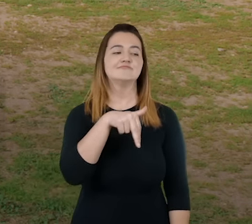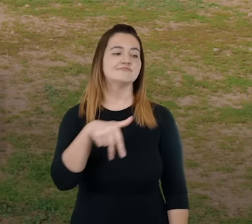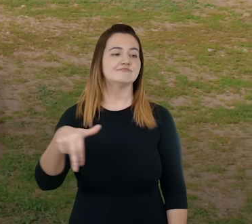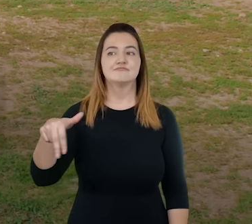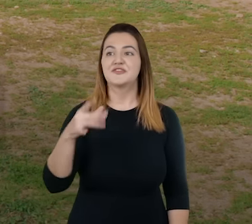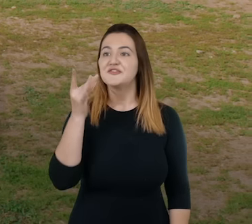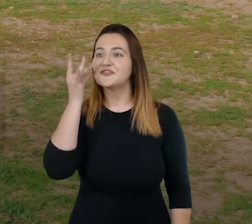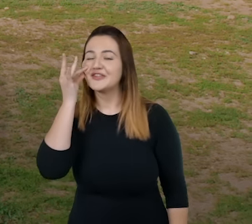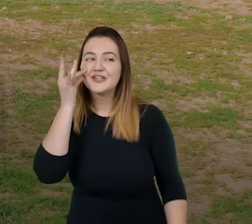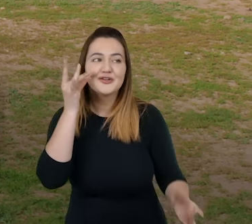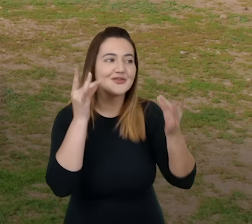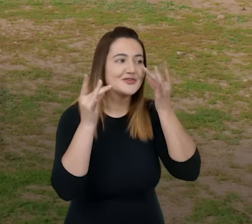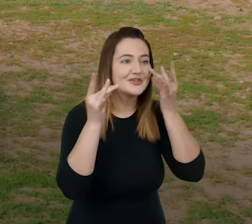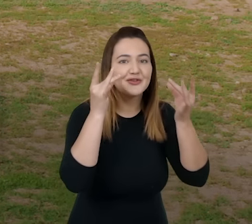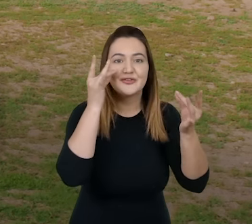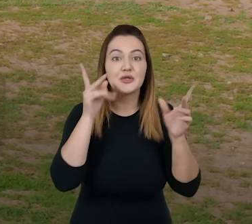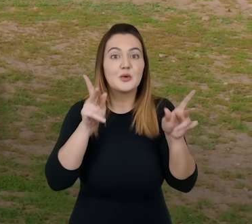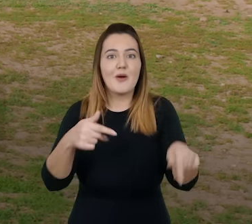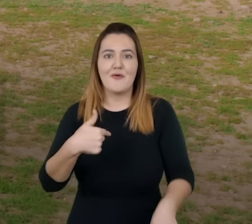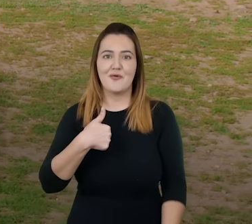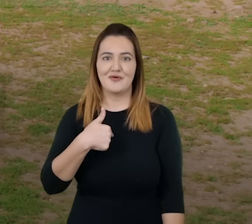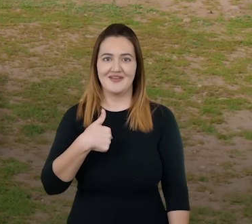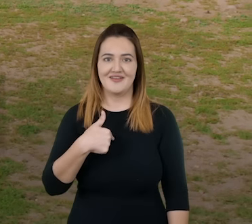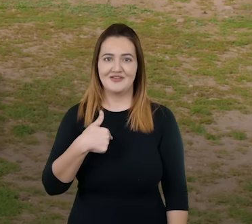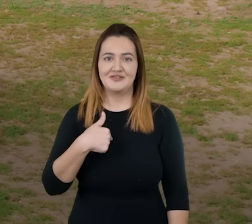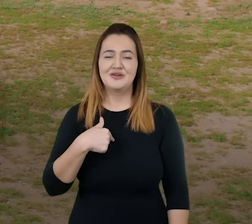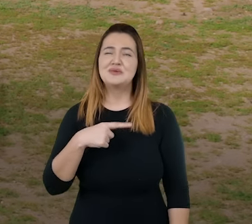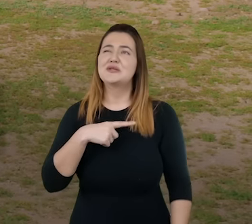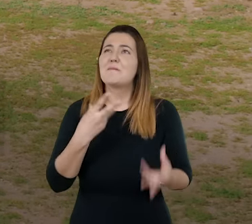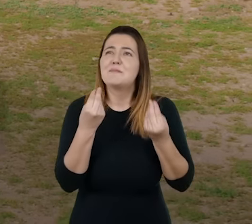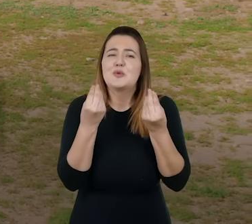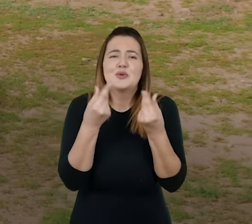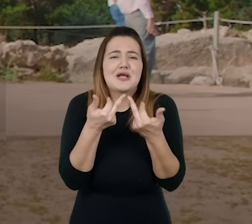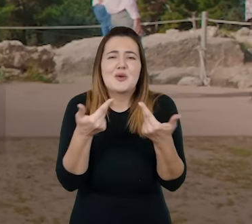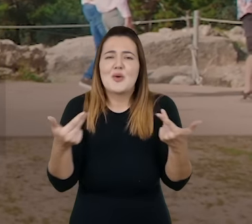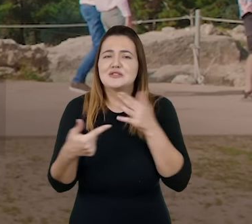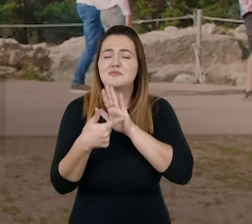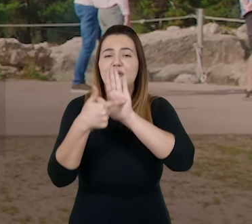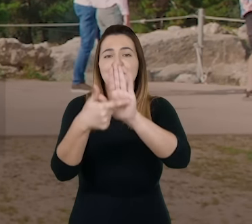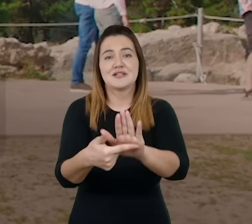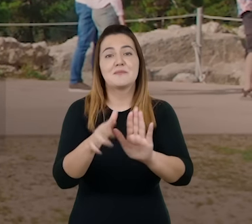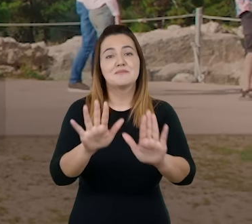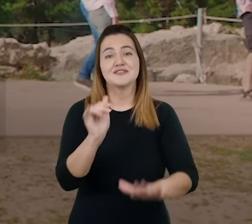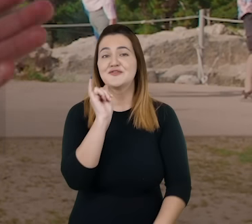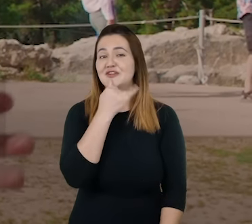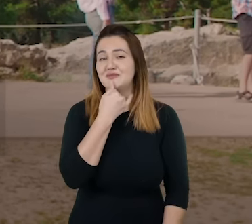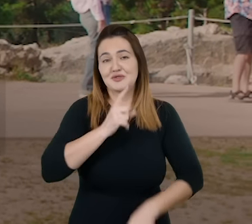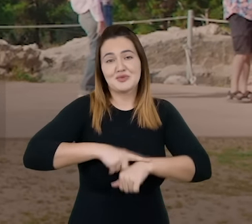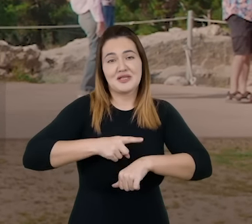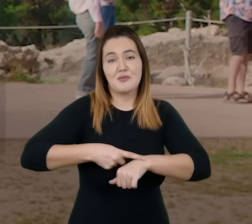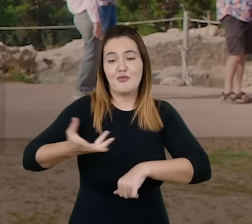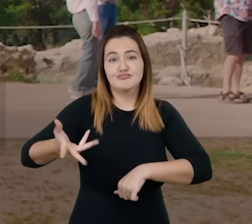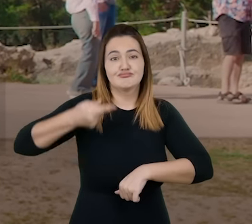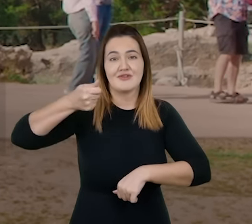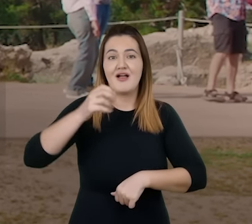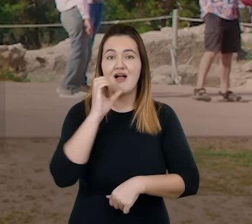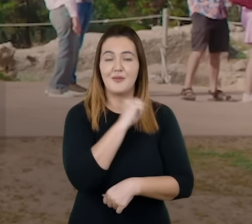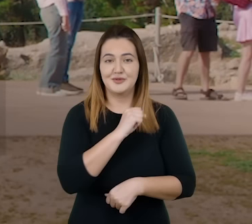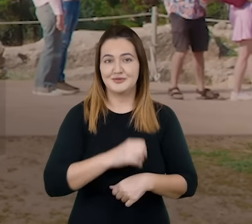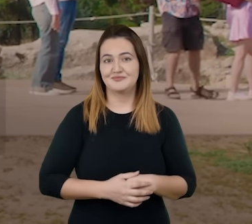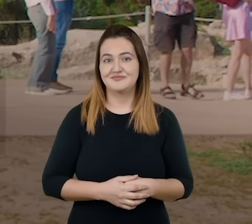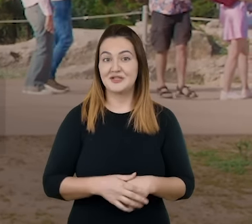contemplou esses ambientes. Eu tinha tanta coisa mais para mostrar para vocês, mas infelizmente o tempo passa muito rápido. Eu